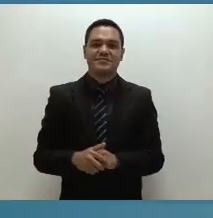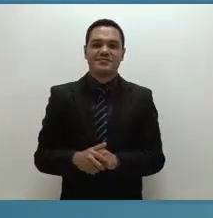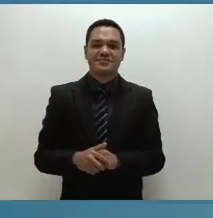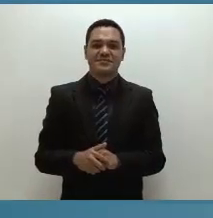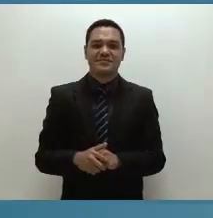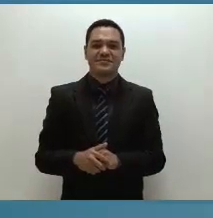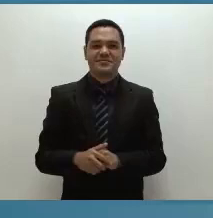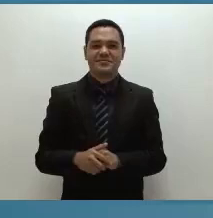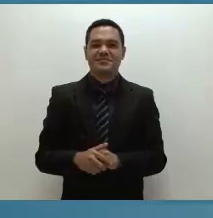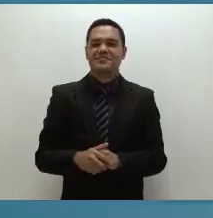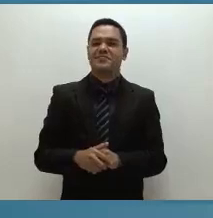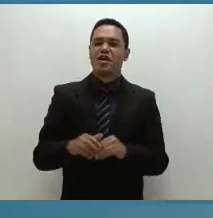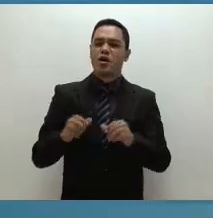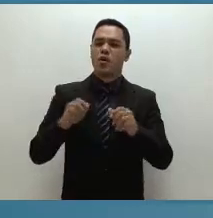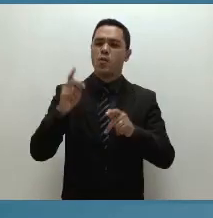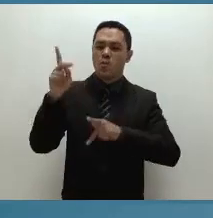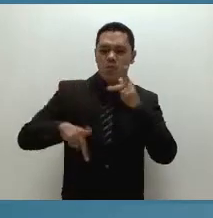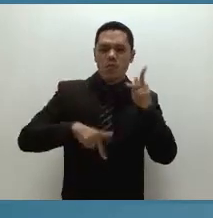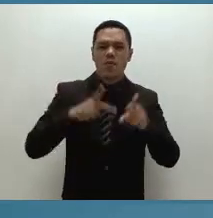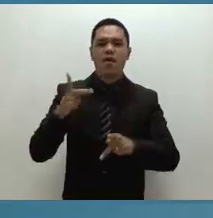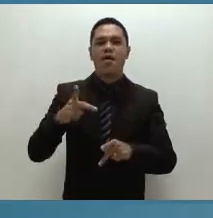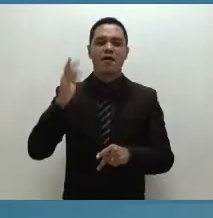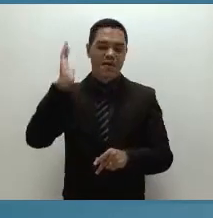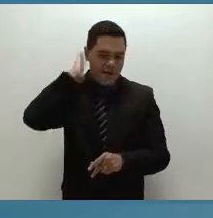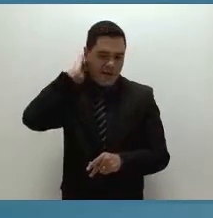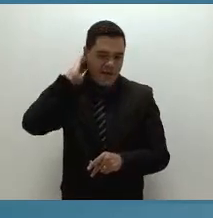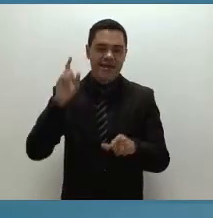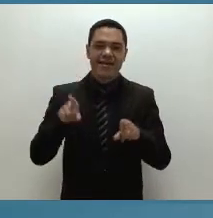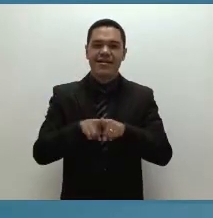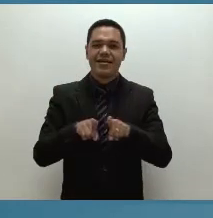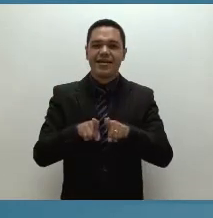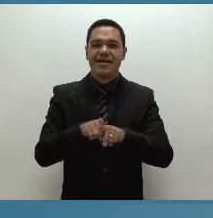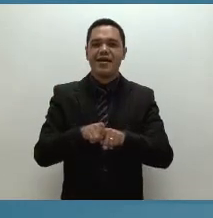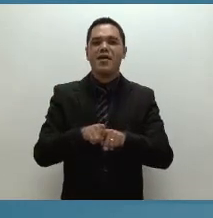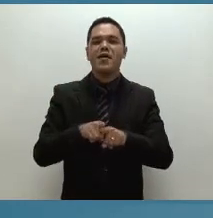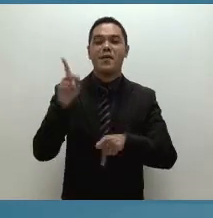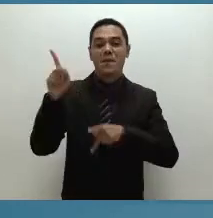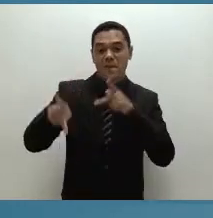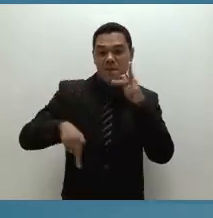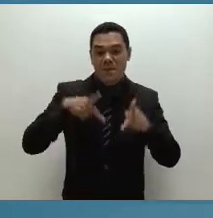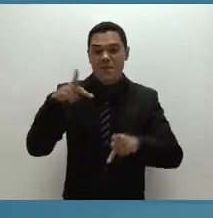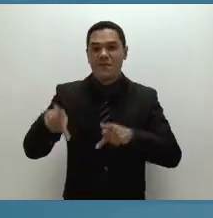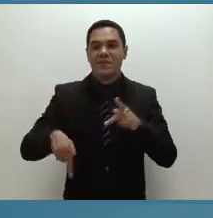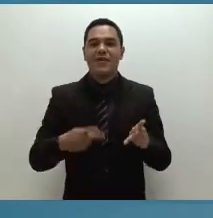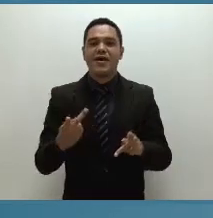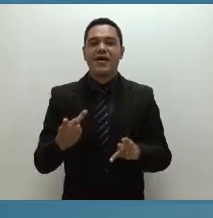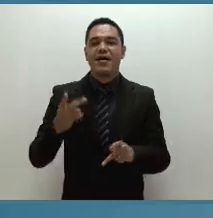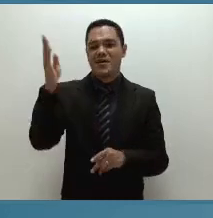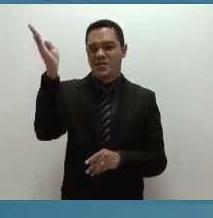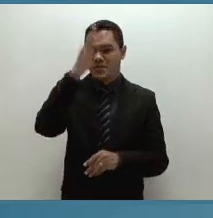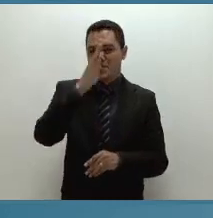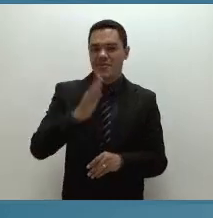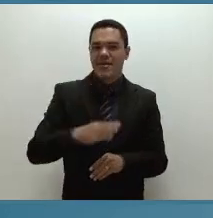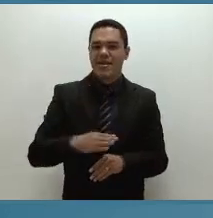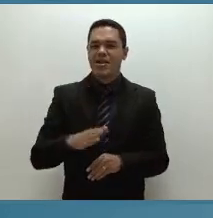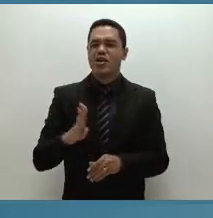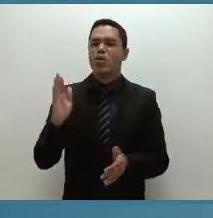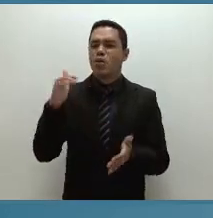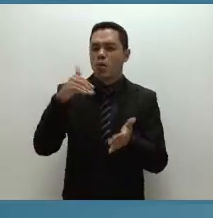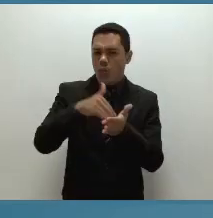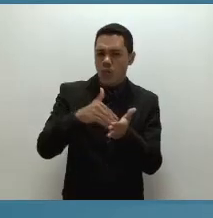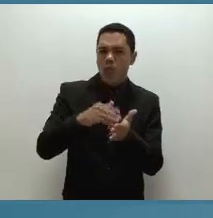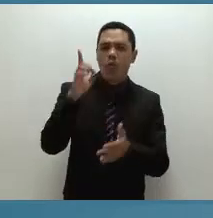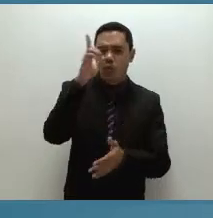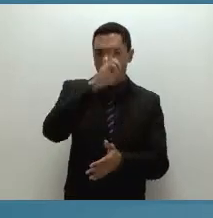povo brasileiro, do trabalho desenvolvido no último domingo, por ocasião